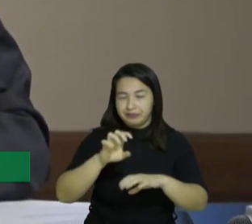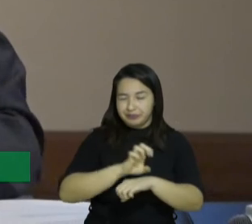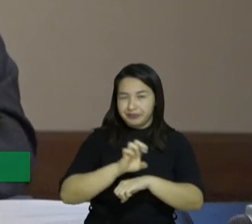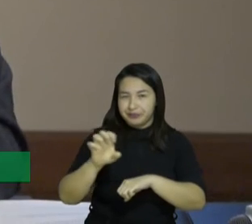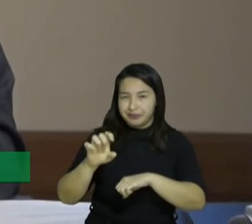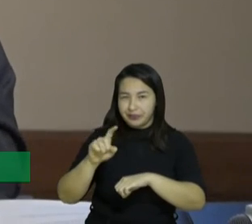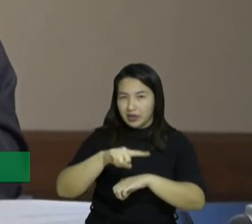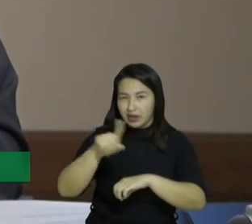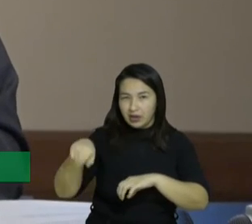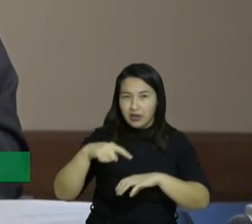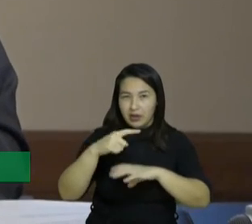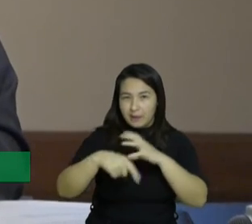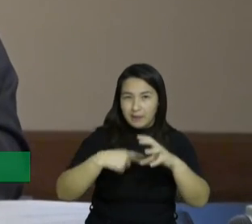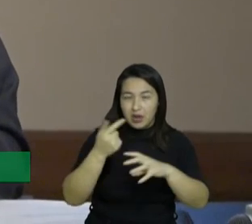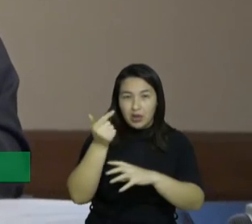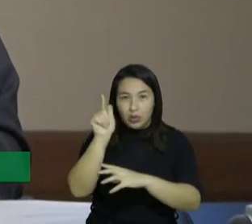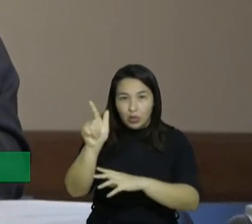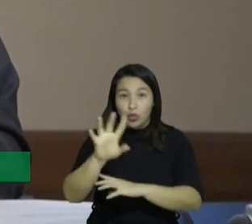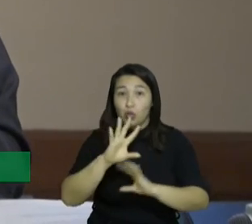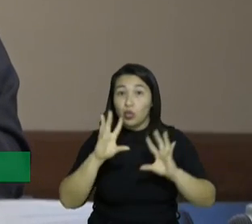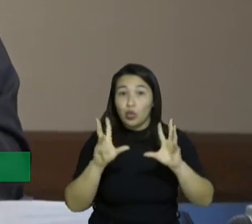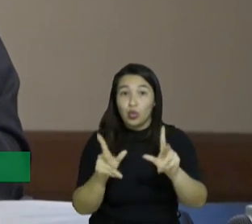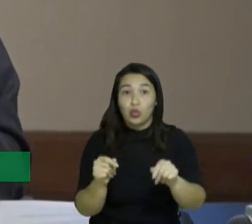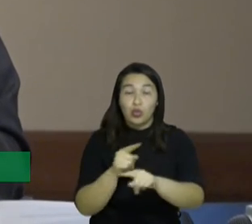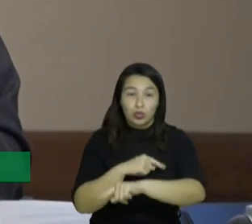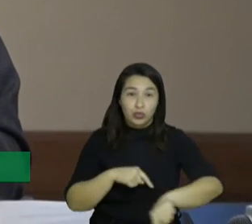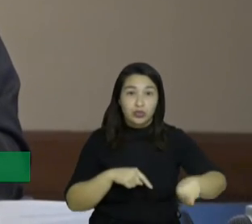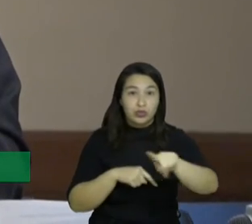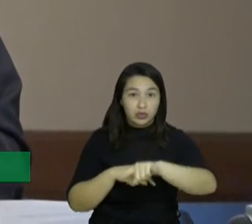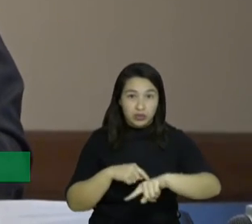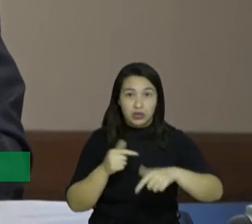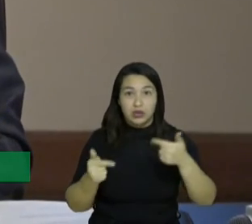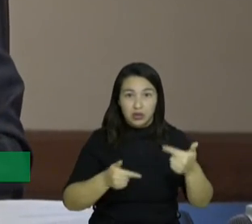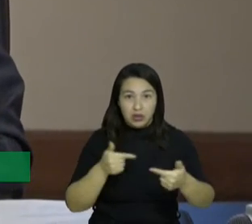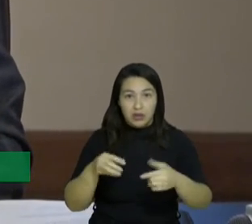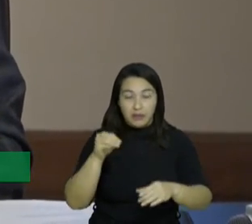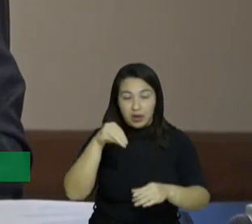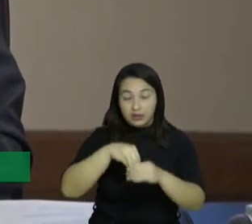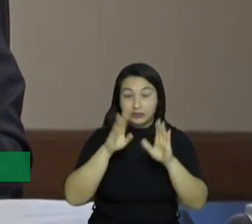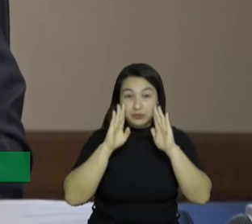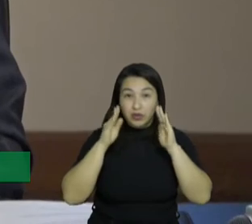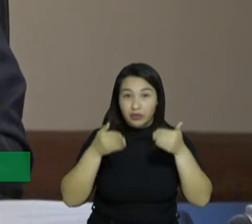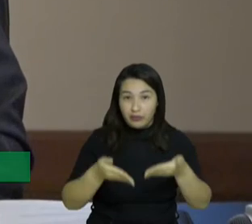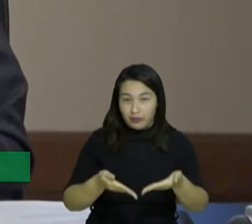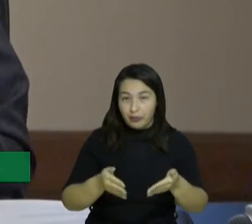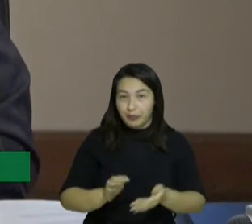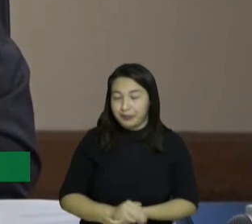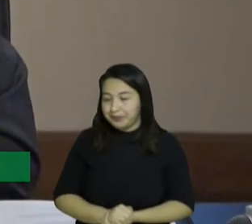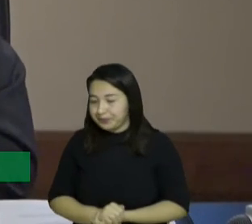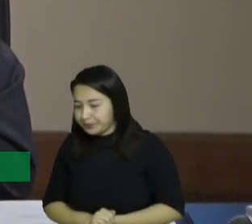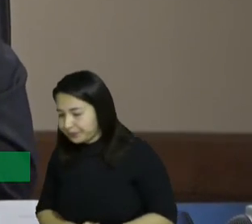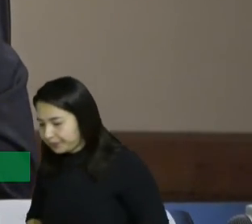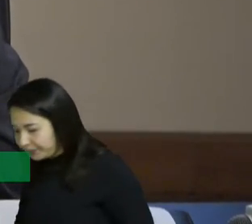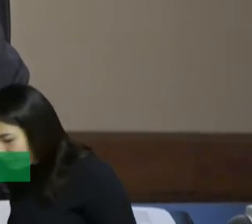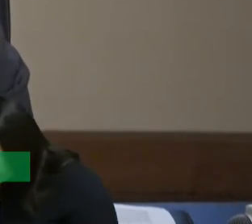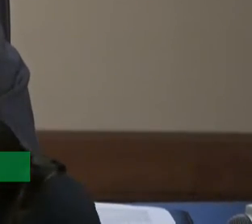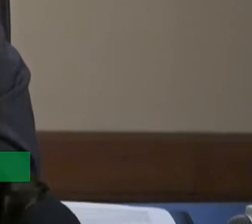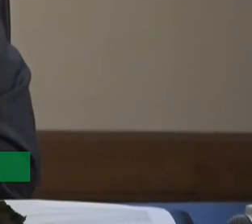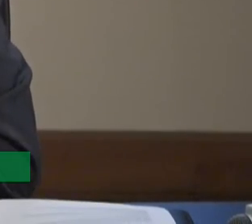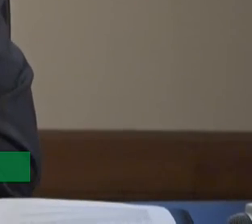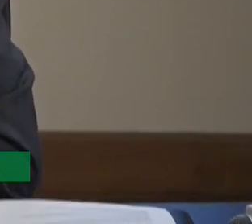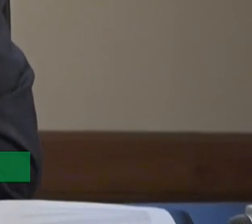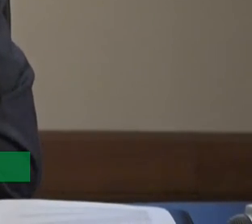praticamente todos aqui estão envolvidos nesse nesse setor nós temos imensas dificuldades mas se se países como a